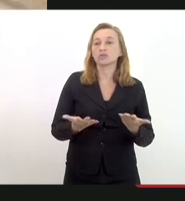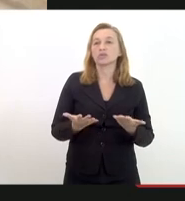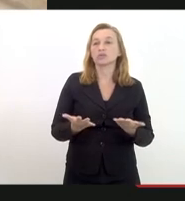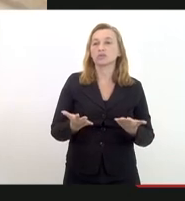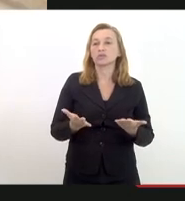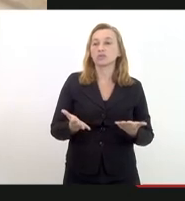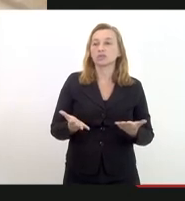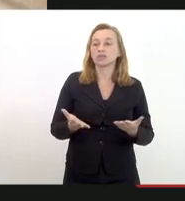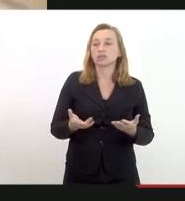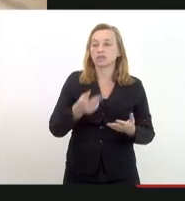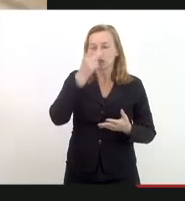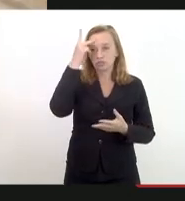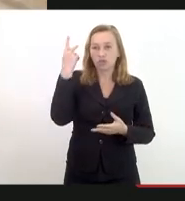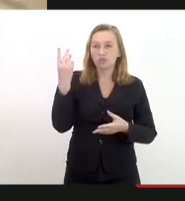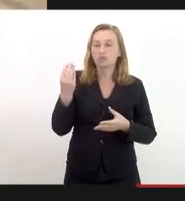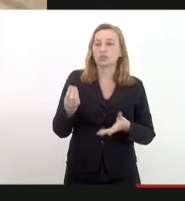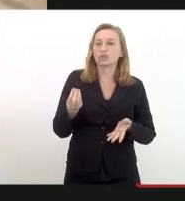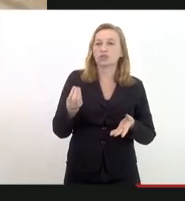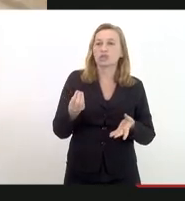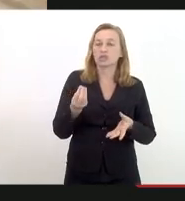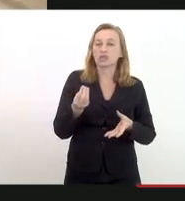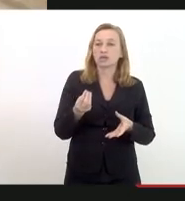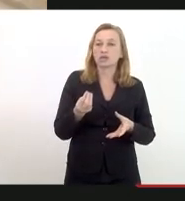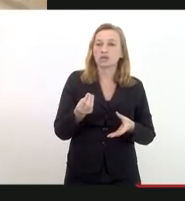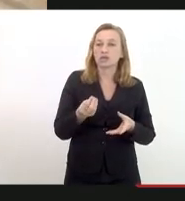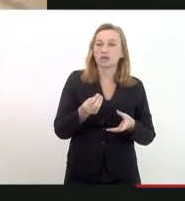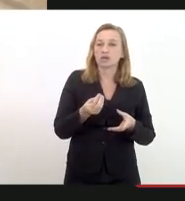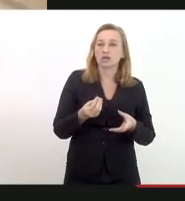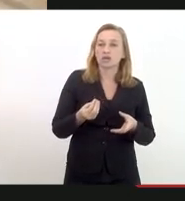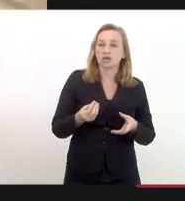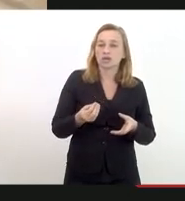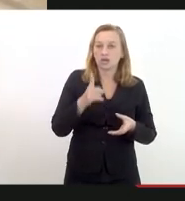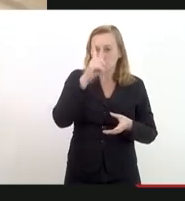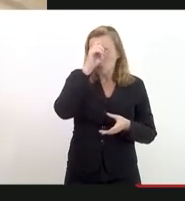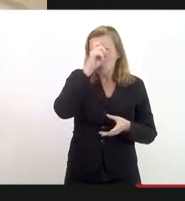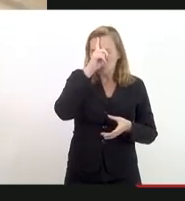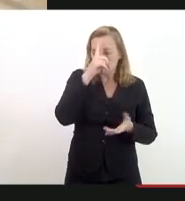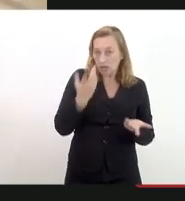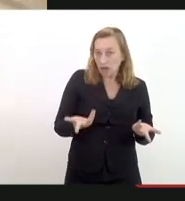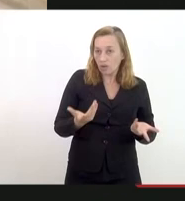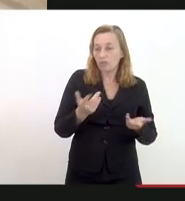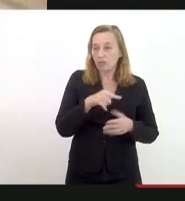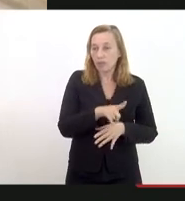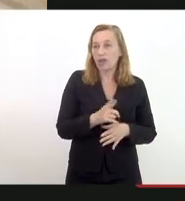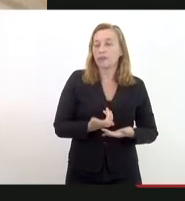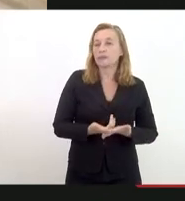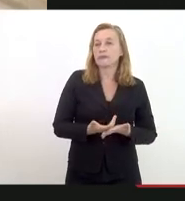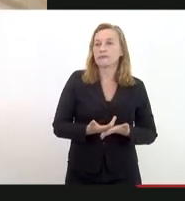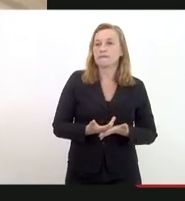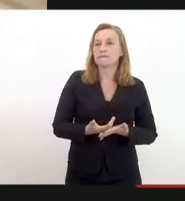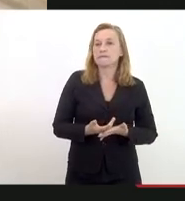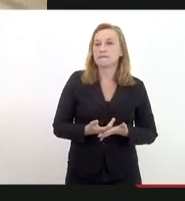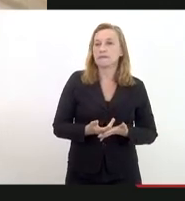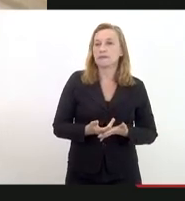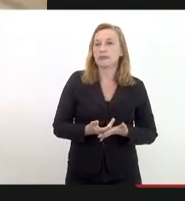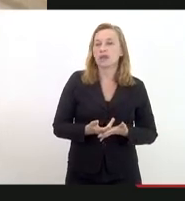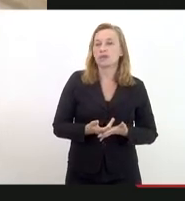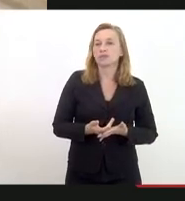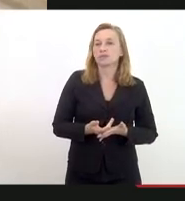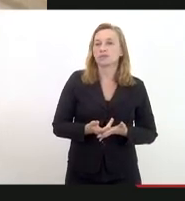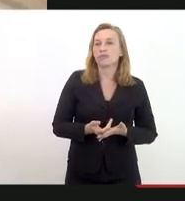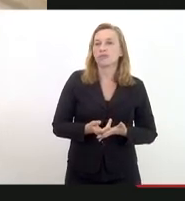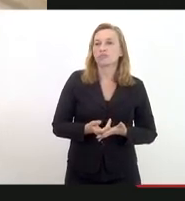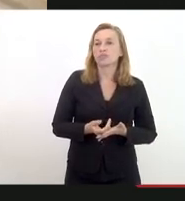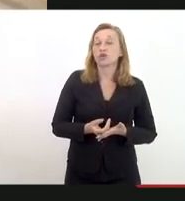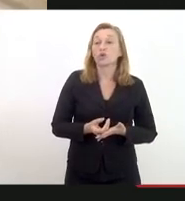menor complexidade, mas que tem uma necessidade de permanência em leitos de internação hospitalar por